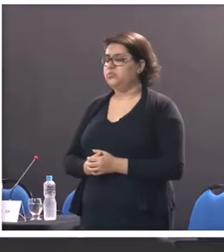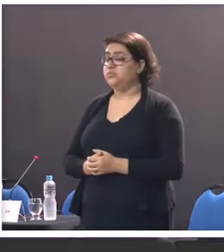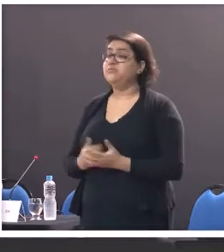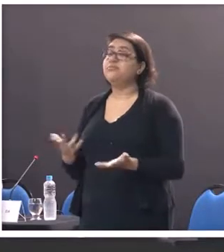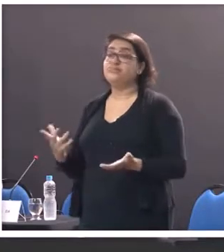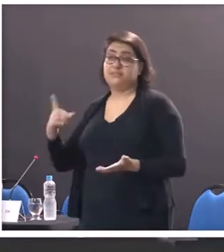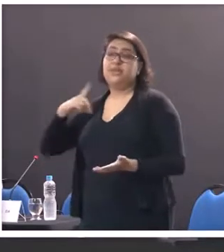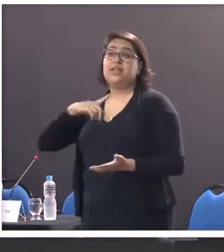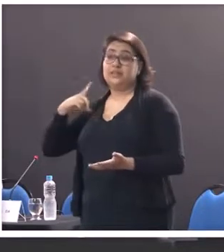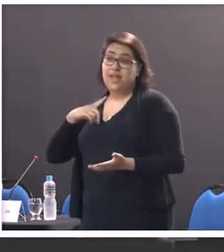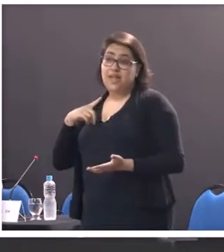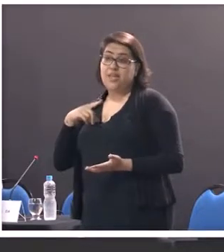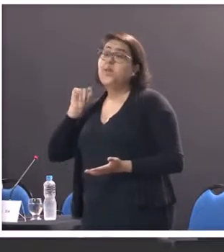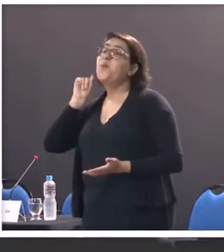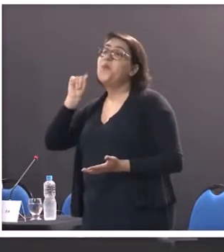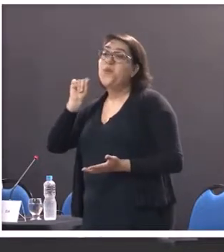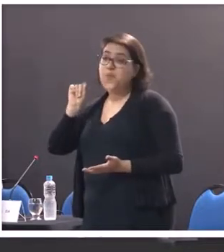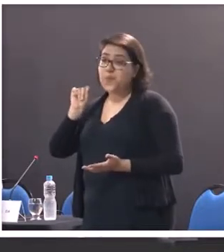E aí nós temos aqui,